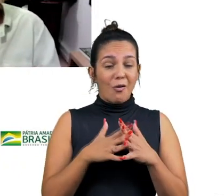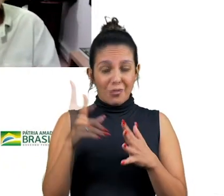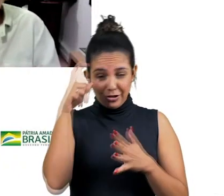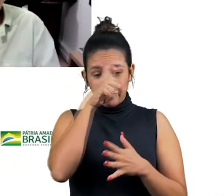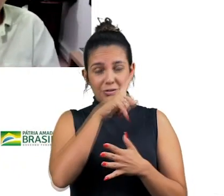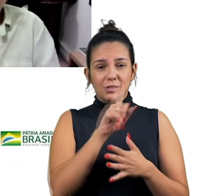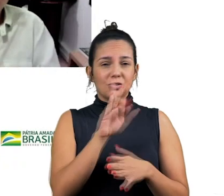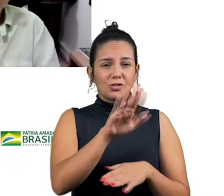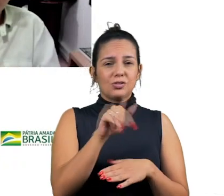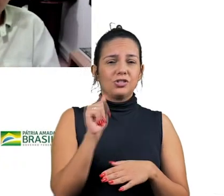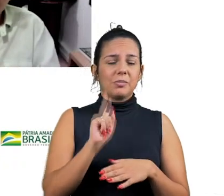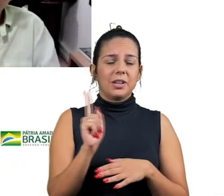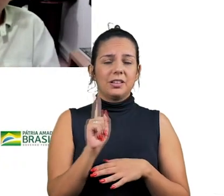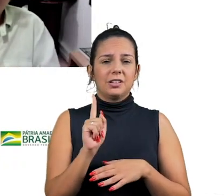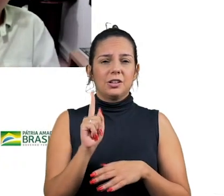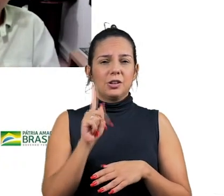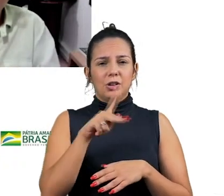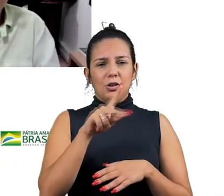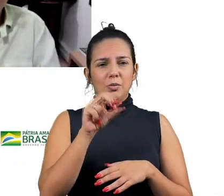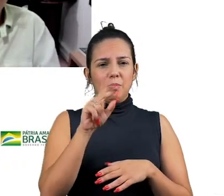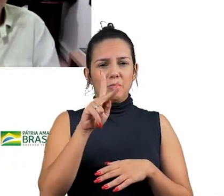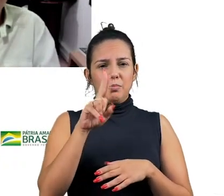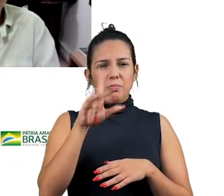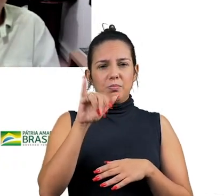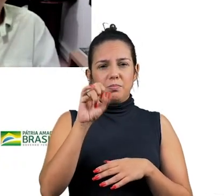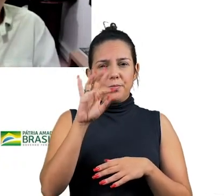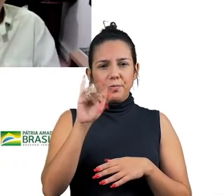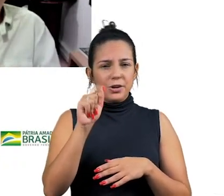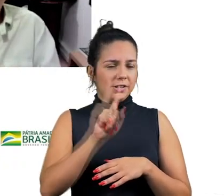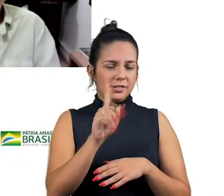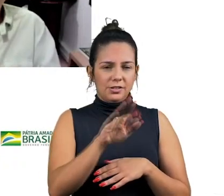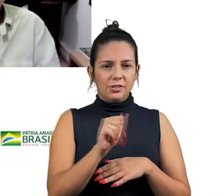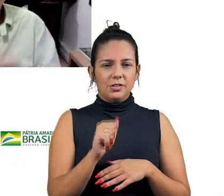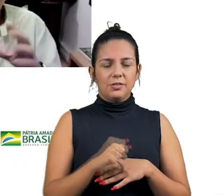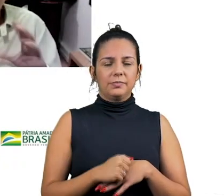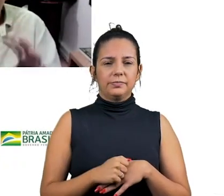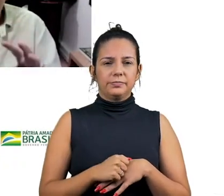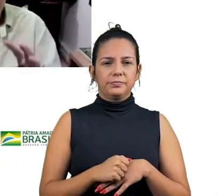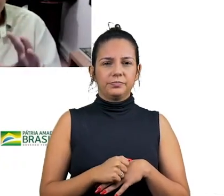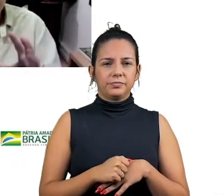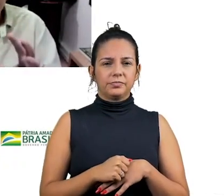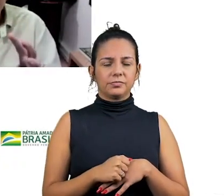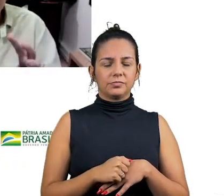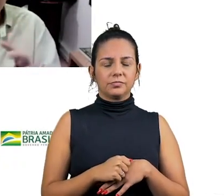Eu não chamaria de populistas. Agora, eu acho que o